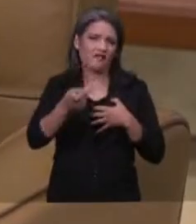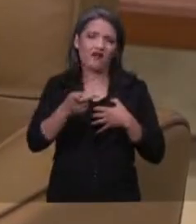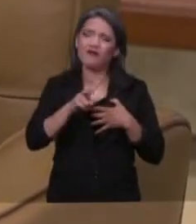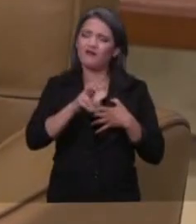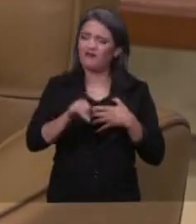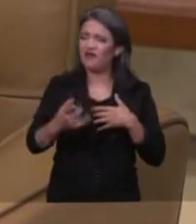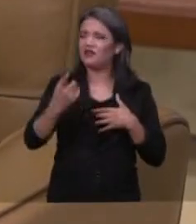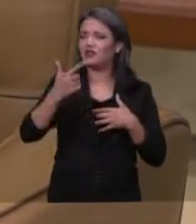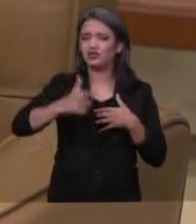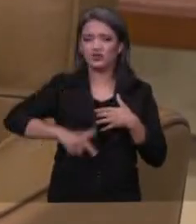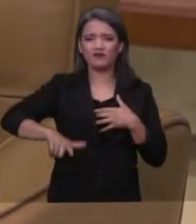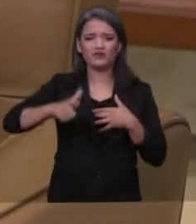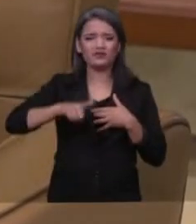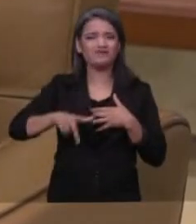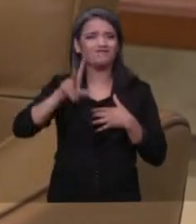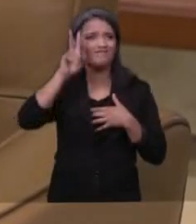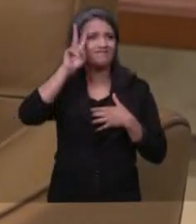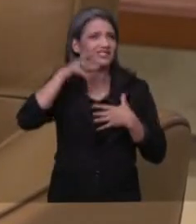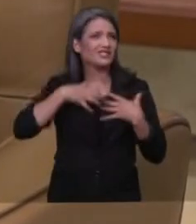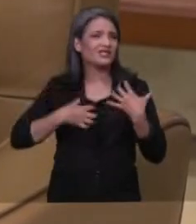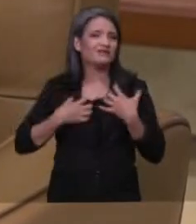A história é muito incômoda